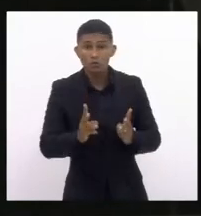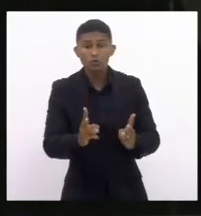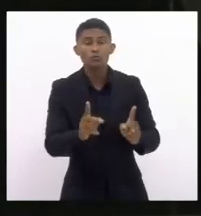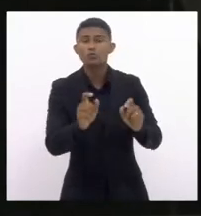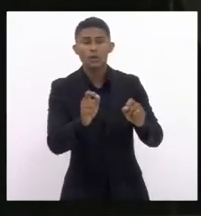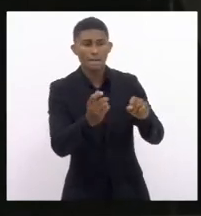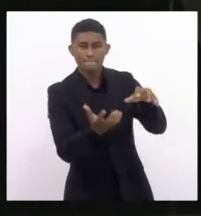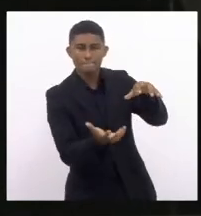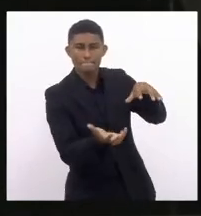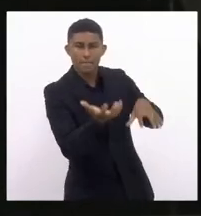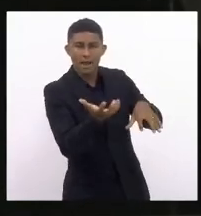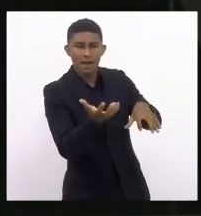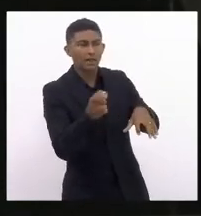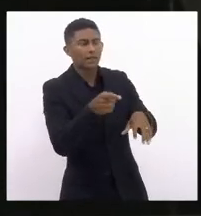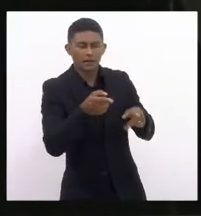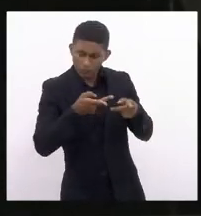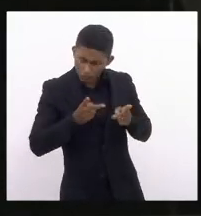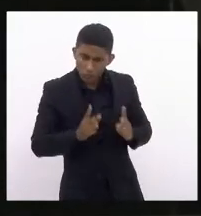porque